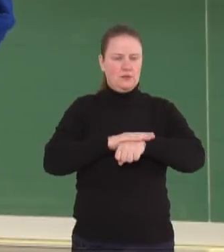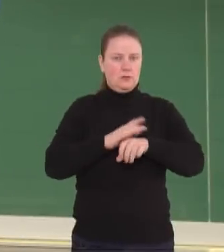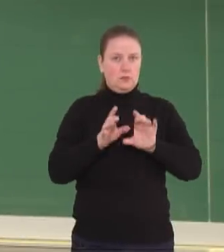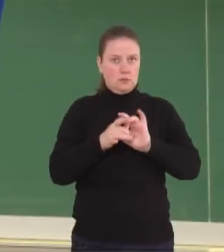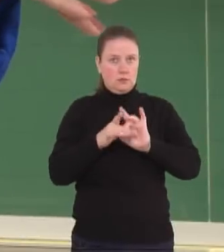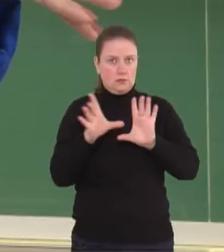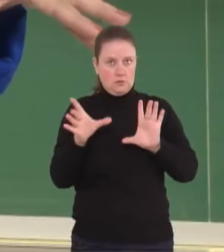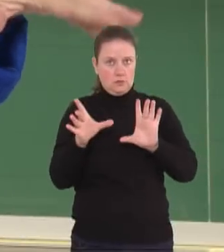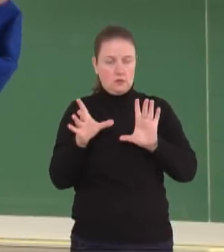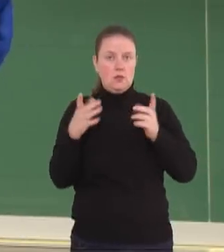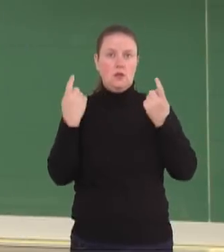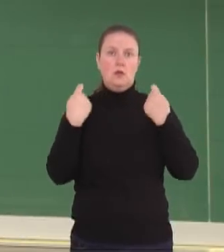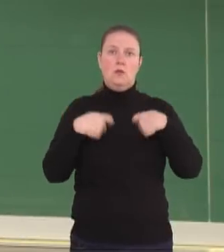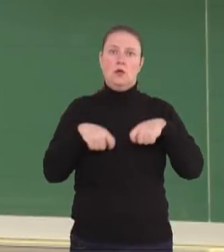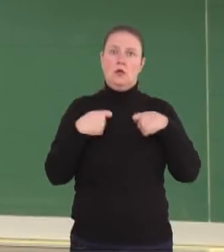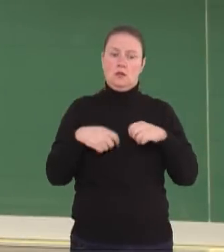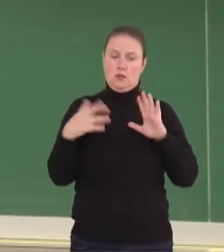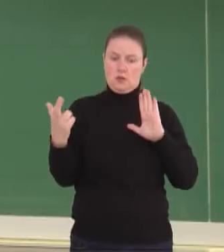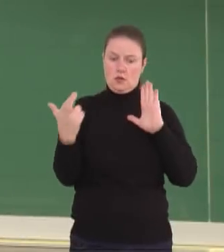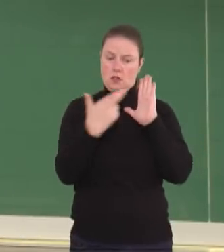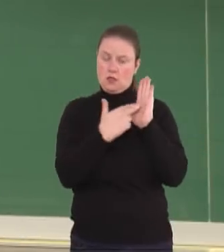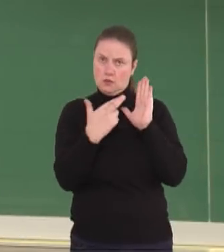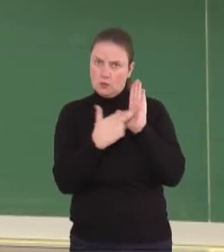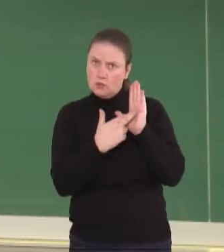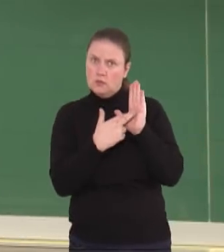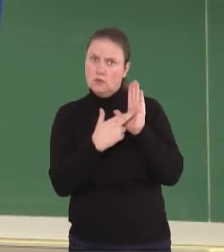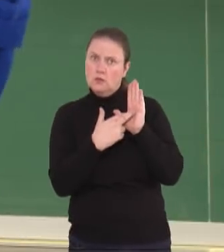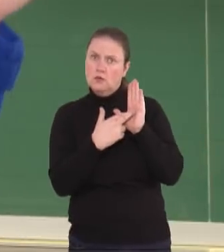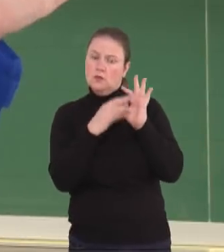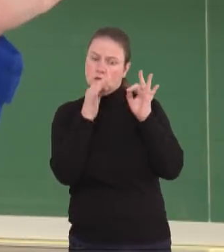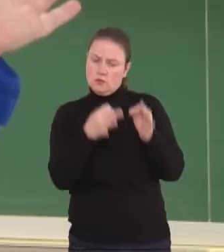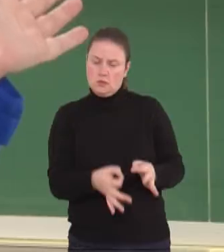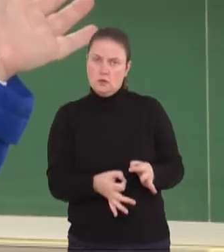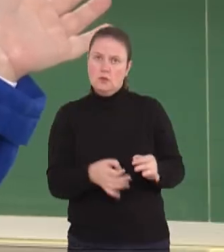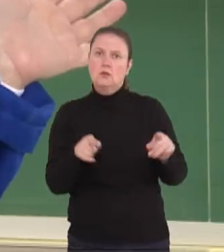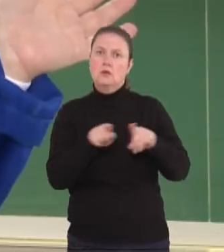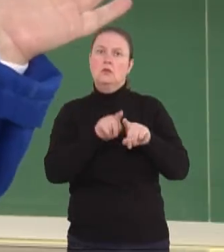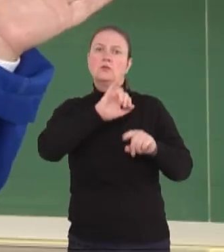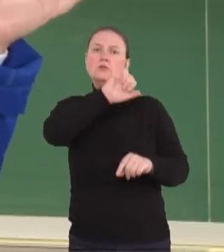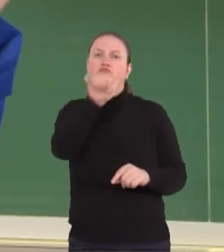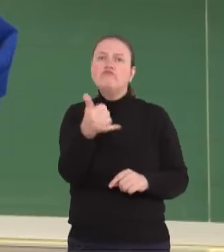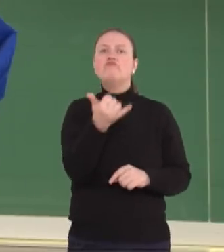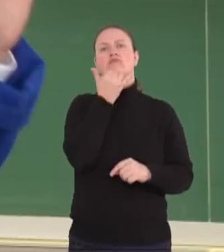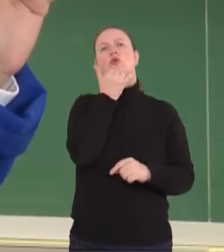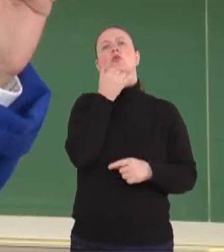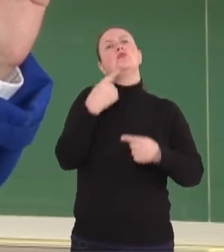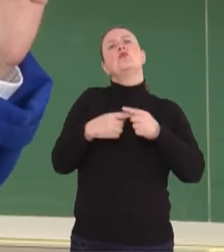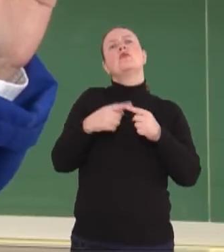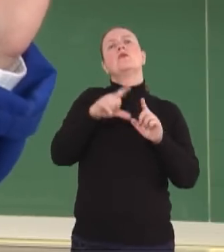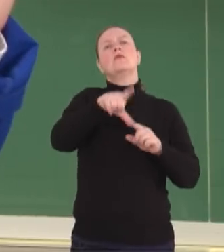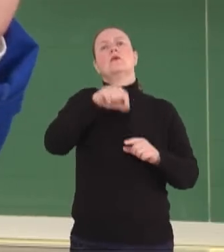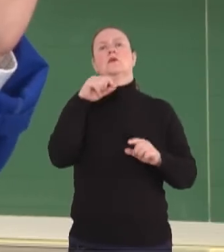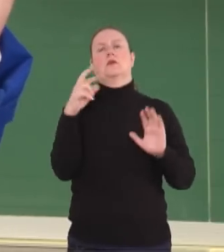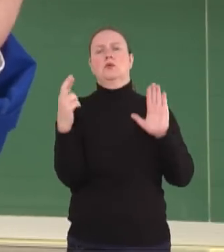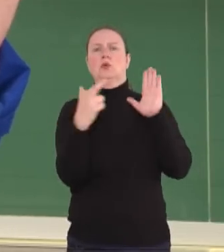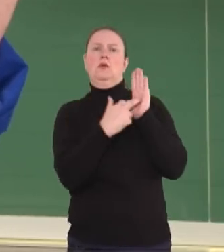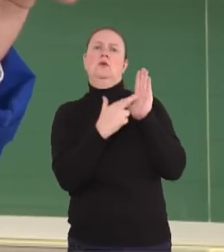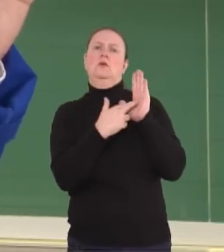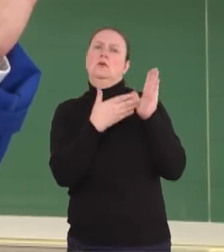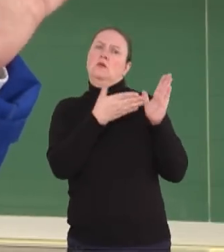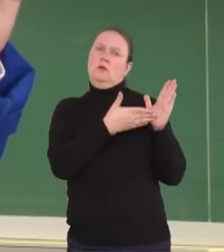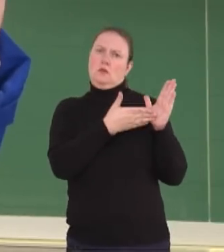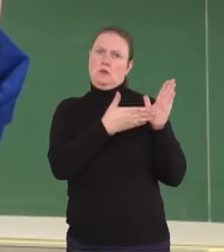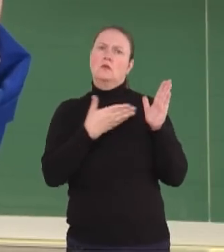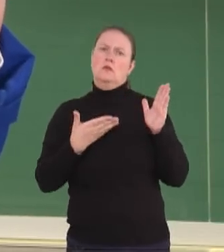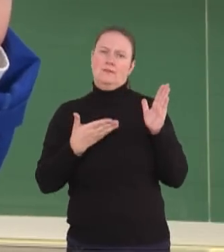marcar a alternativa, né, o enunciado solicita que também faça uma justificativa. Né? Então, os alunos precisam